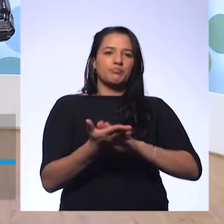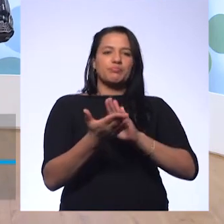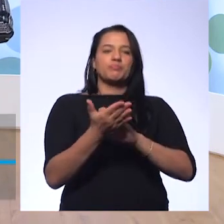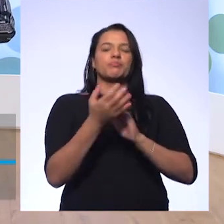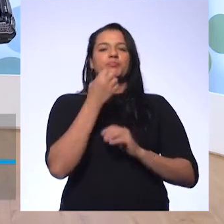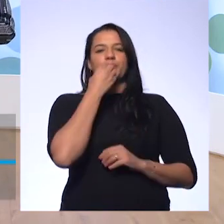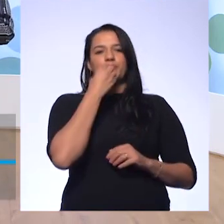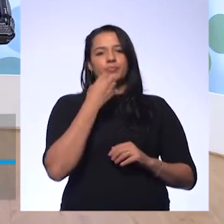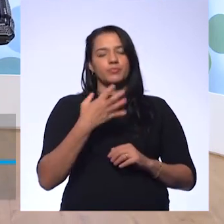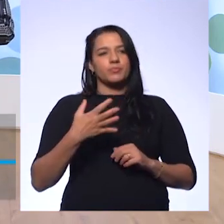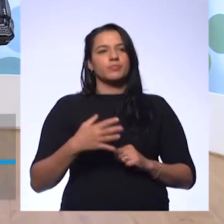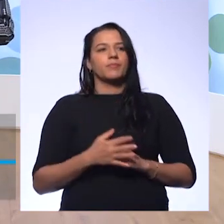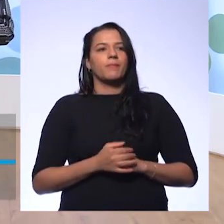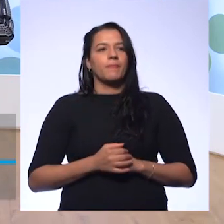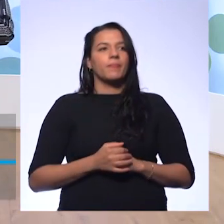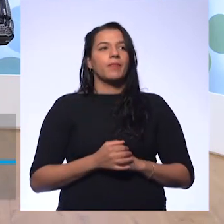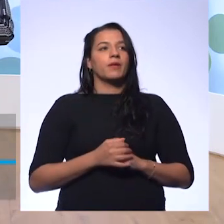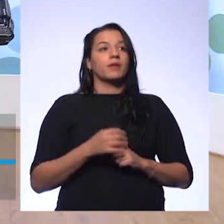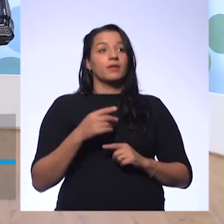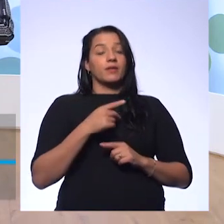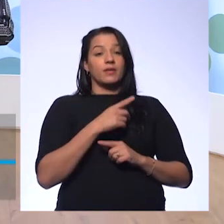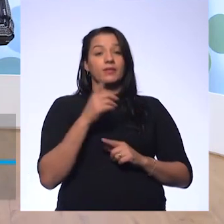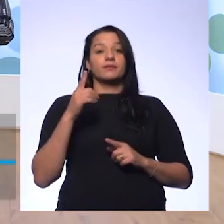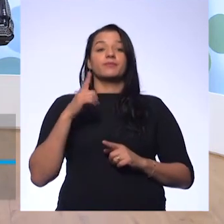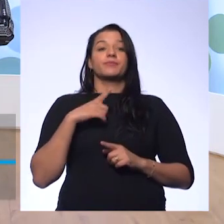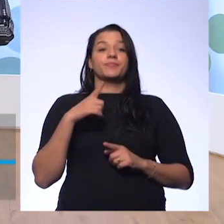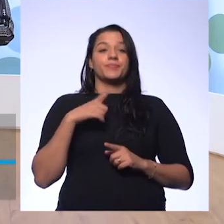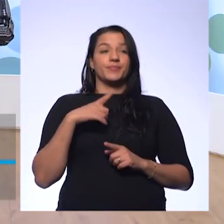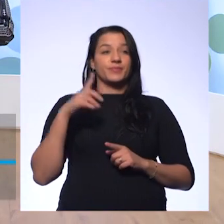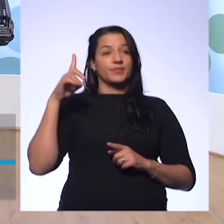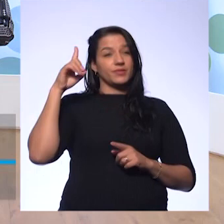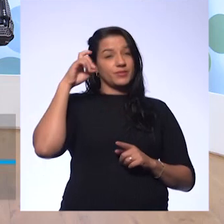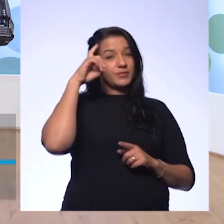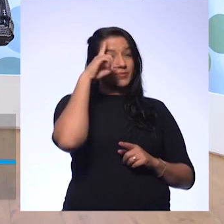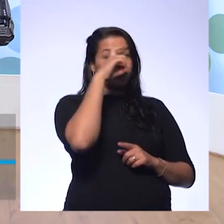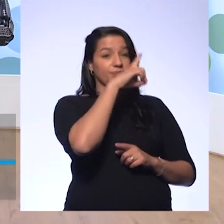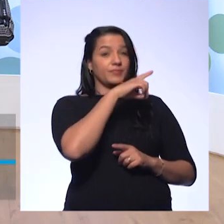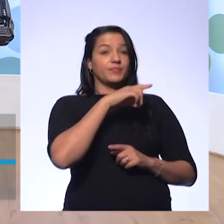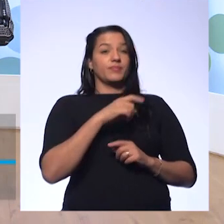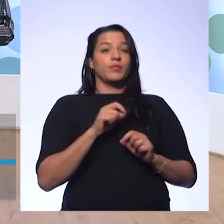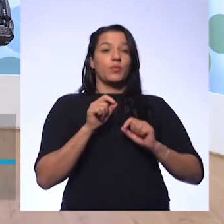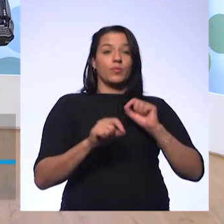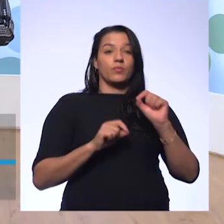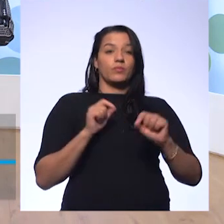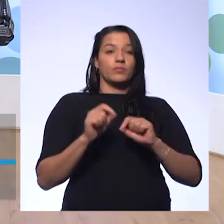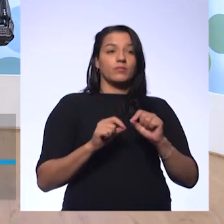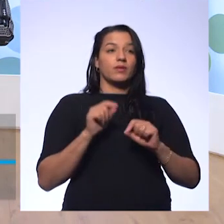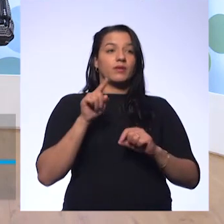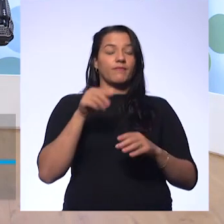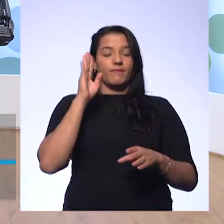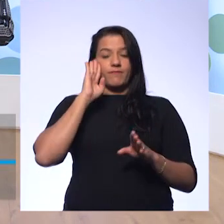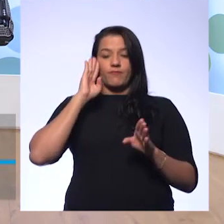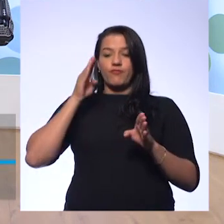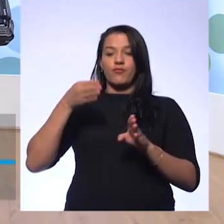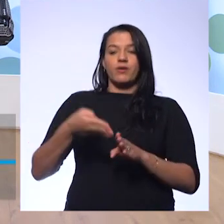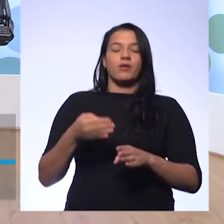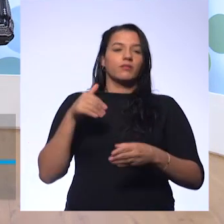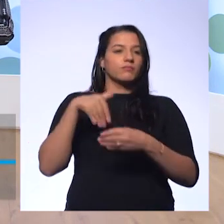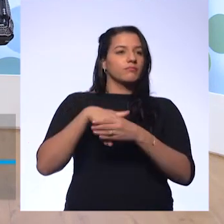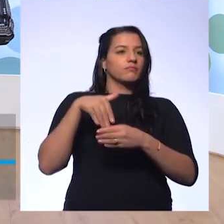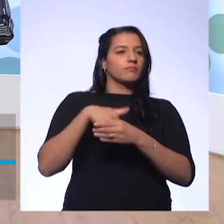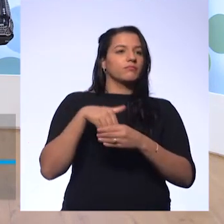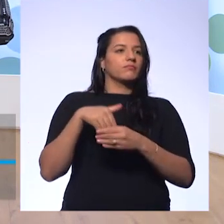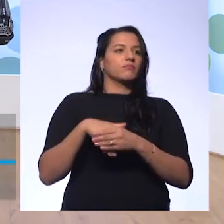as intenções de Vargas estavam muito mais centradas para a questão eleitoral. Eu quero